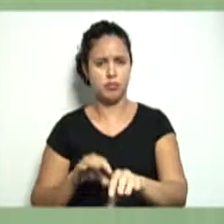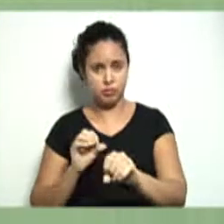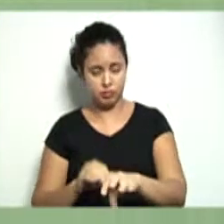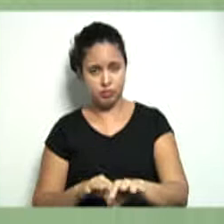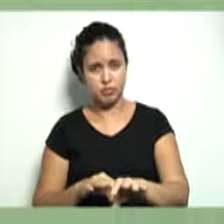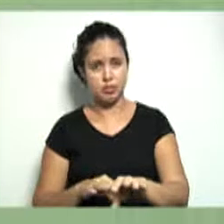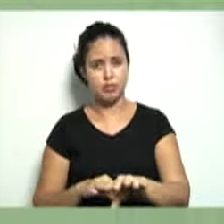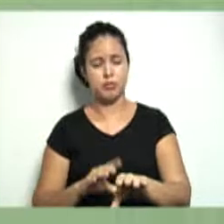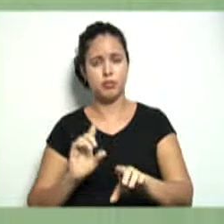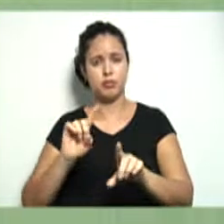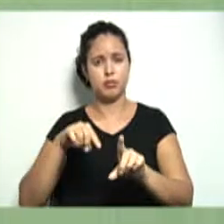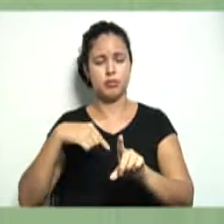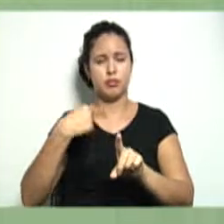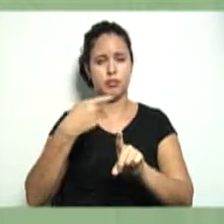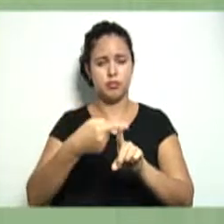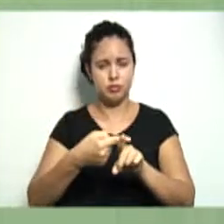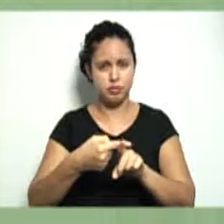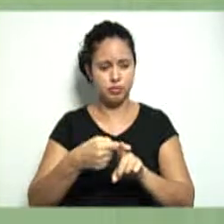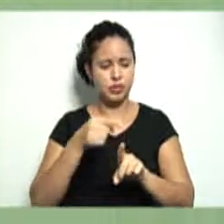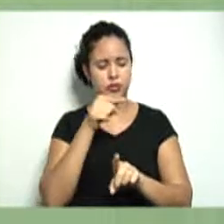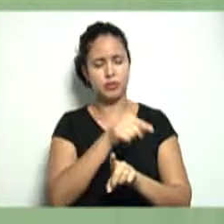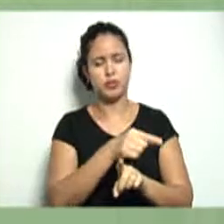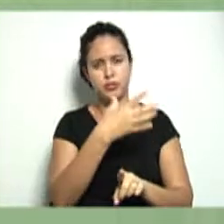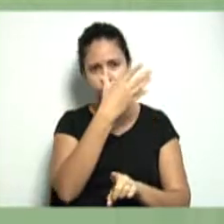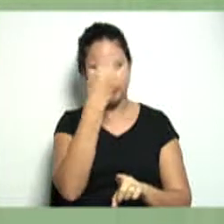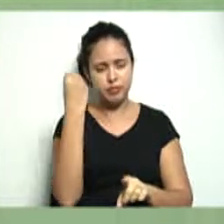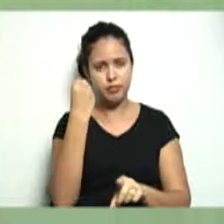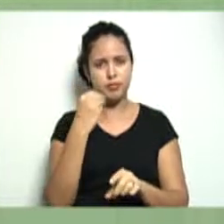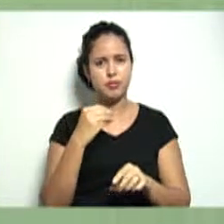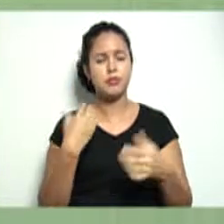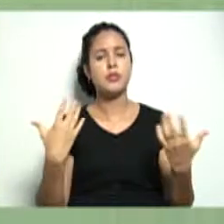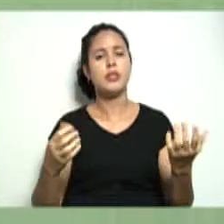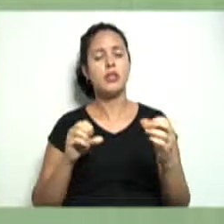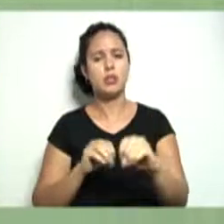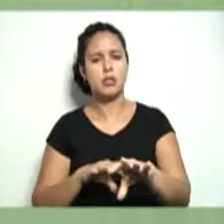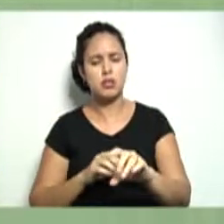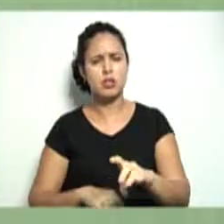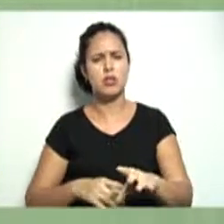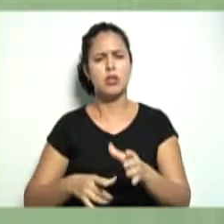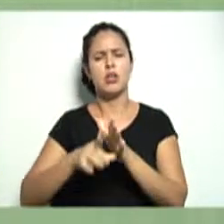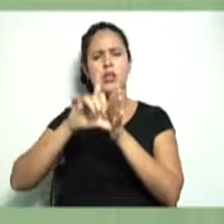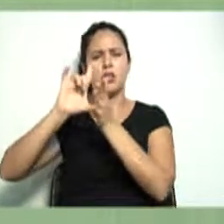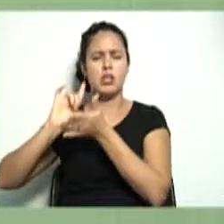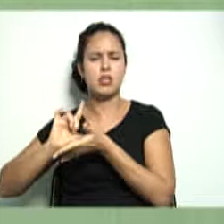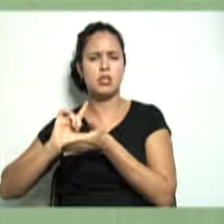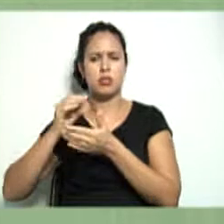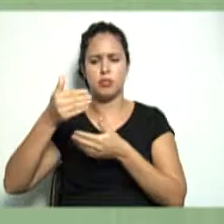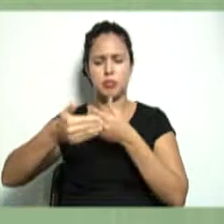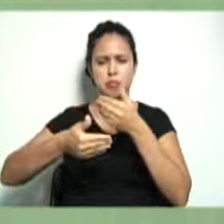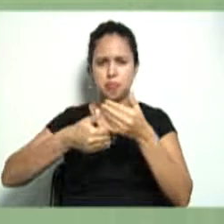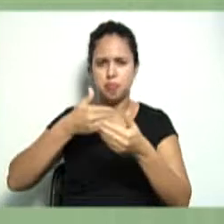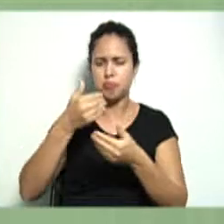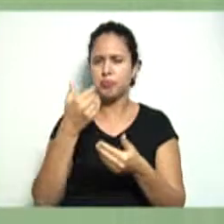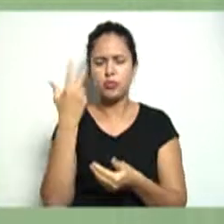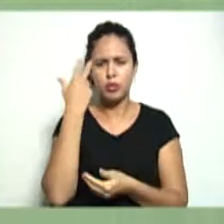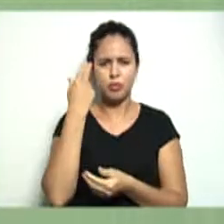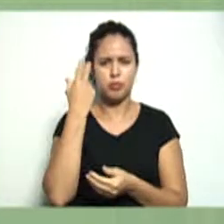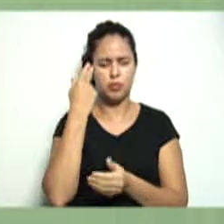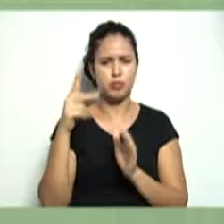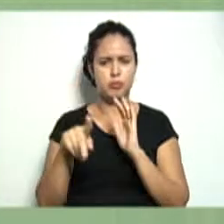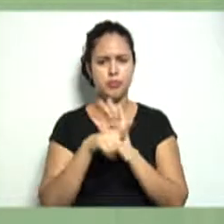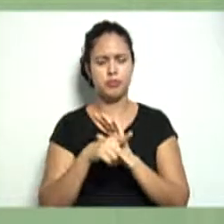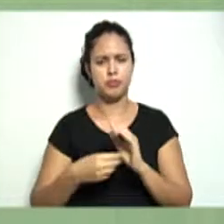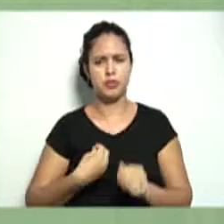outra foi esquecida. A educação, que antes era um processo espontâneo da vida e